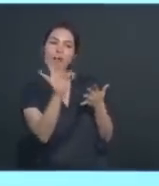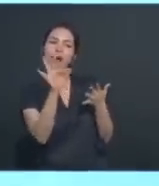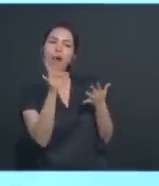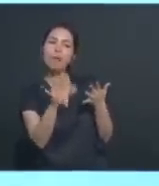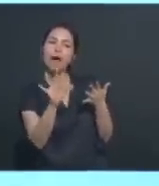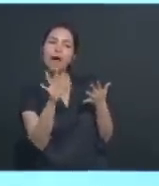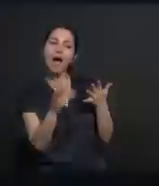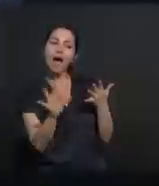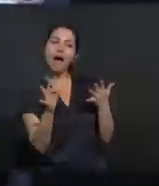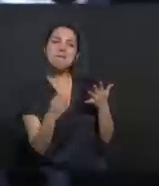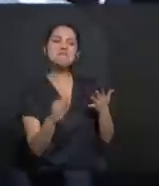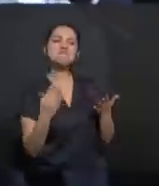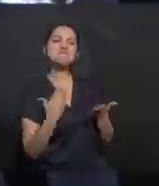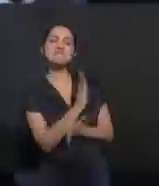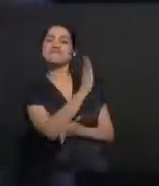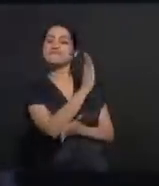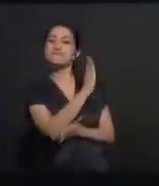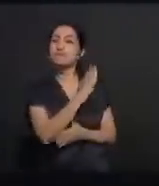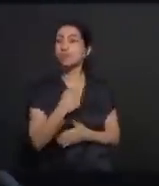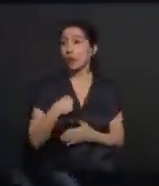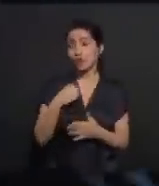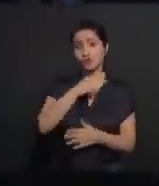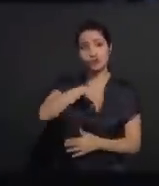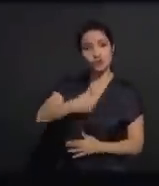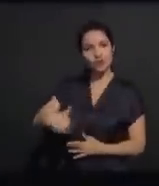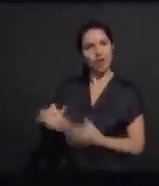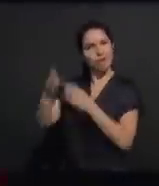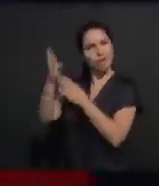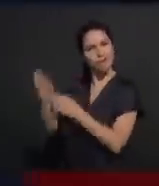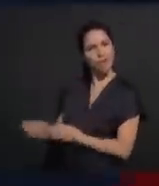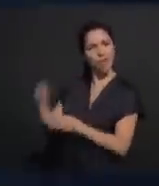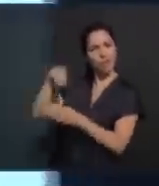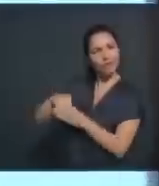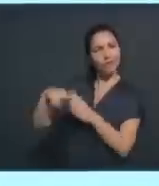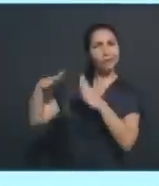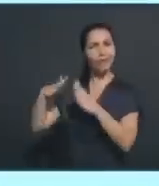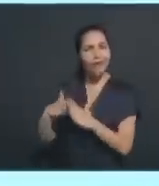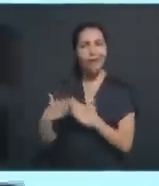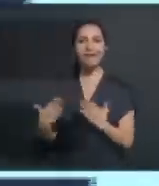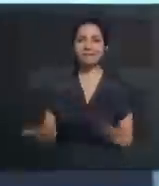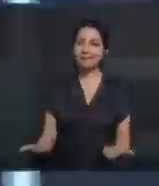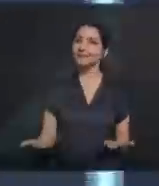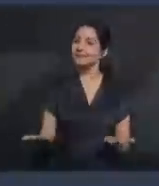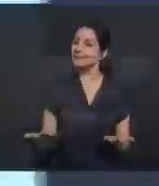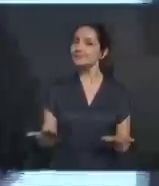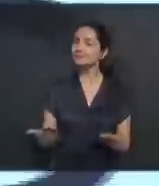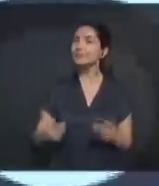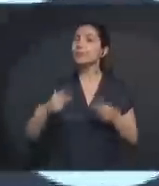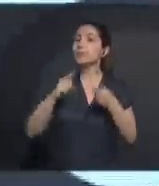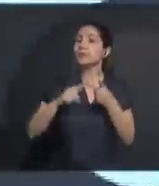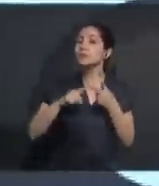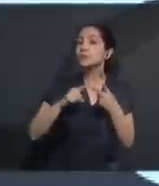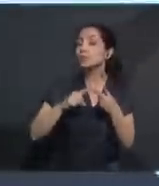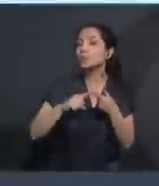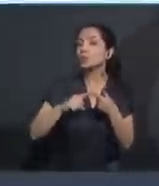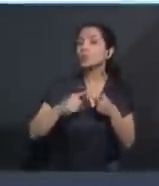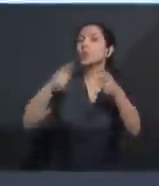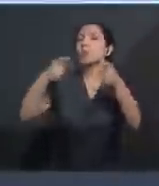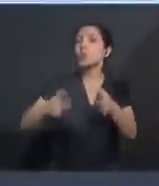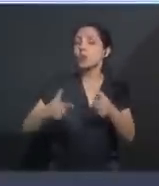sendo olhado. José foi fiel em casa. Fala comigo, fiel em casa. Segundo lugar onde